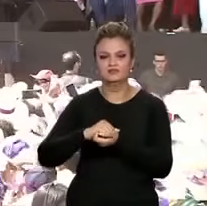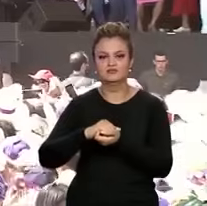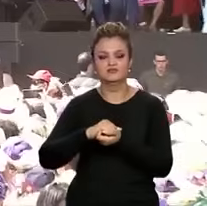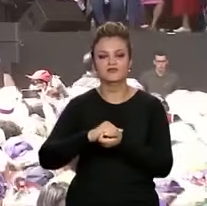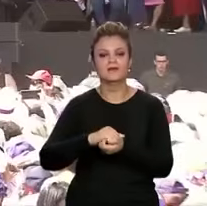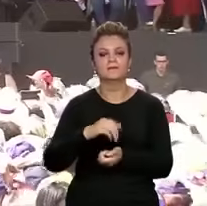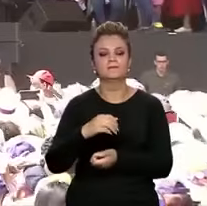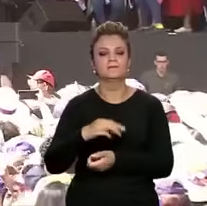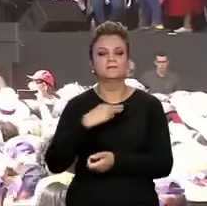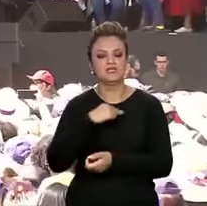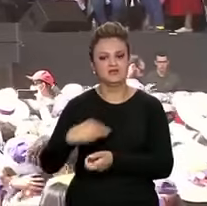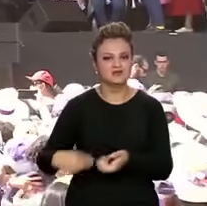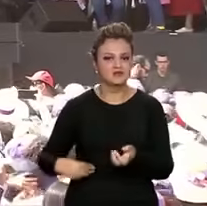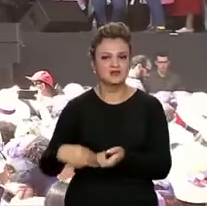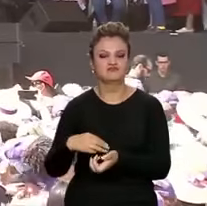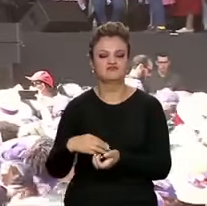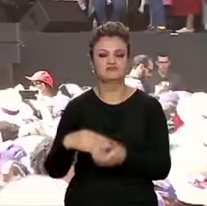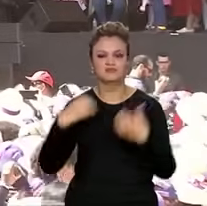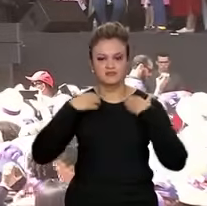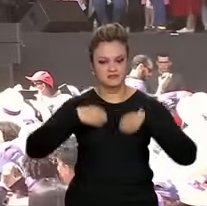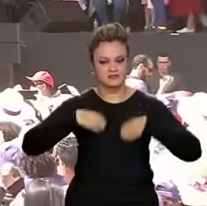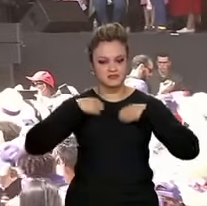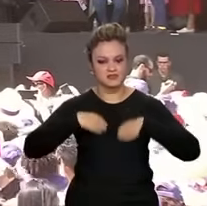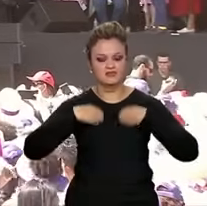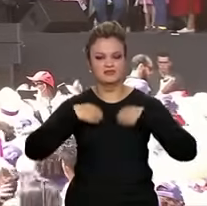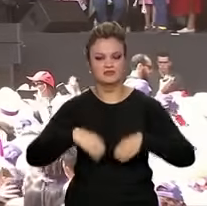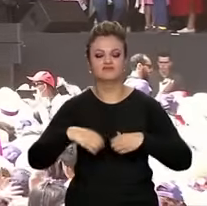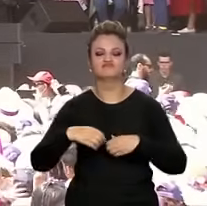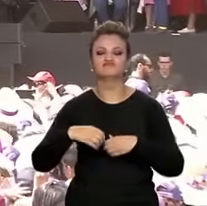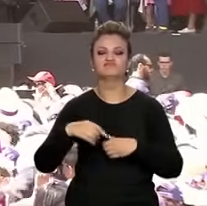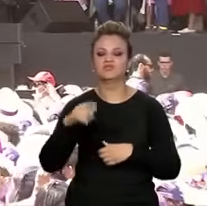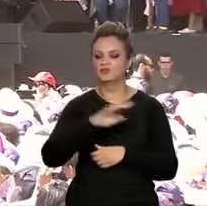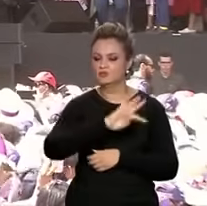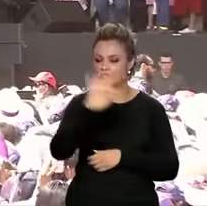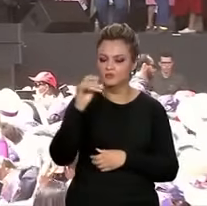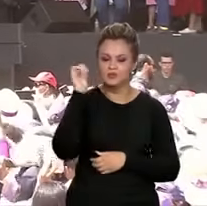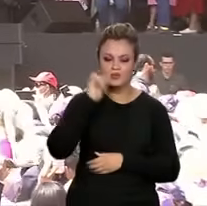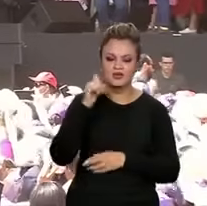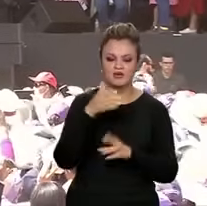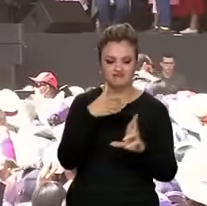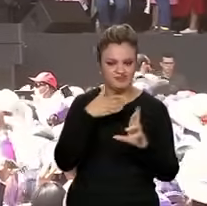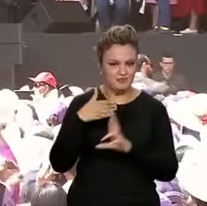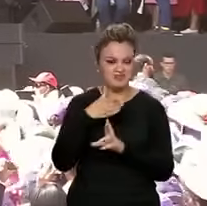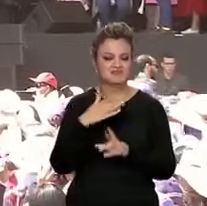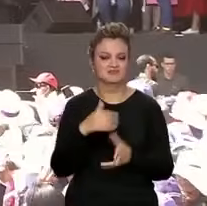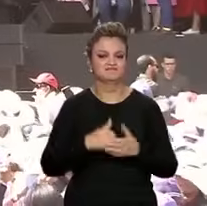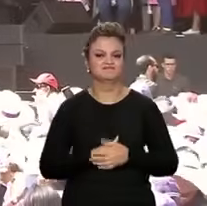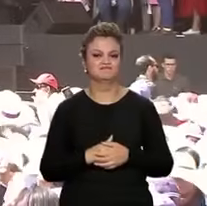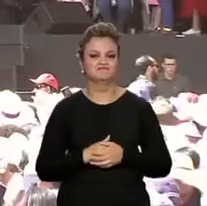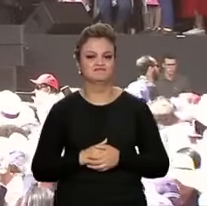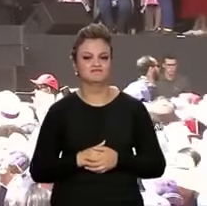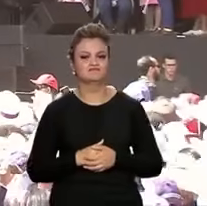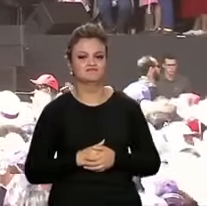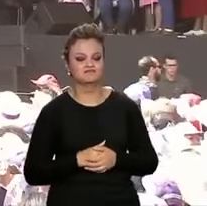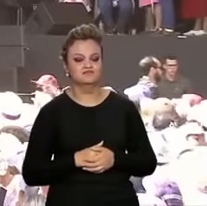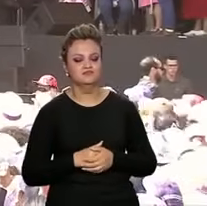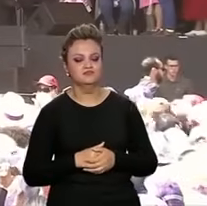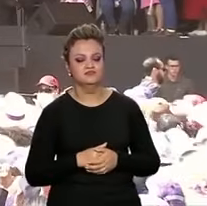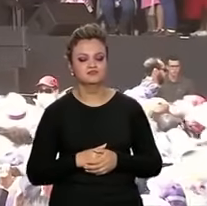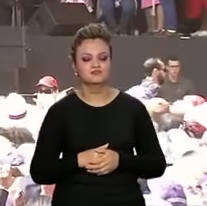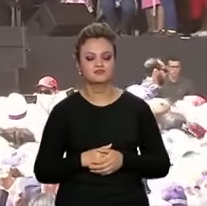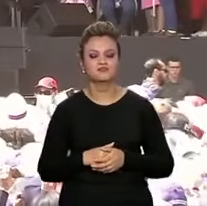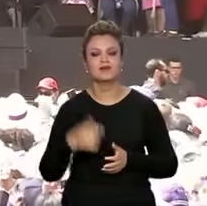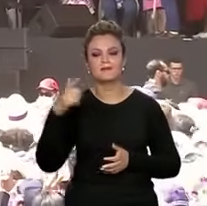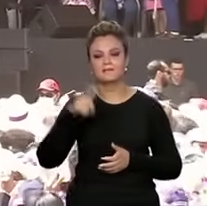a ministra Cida Gonçalves em nome dela todas as ministras aqui presentes o